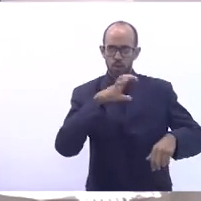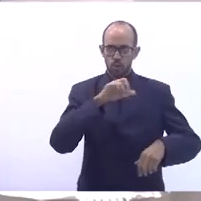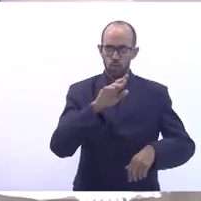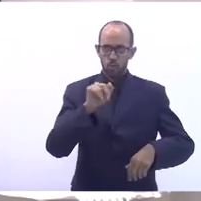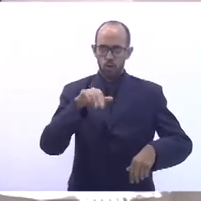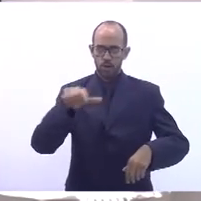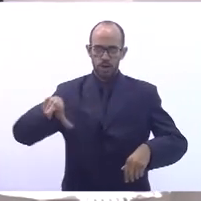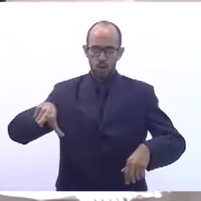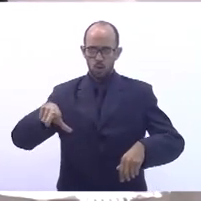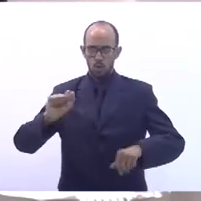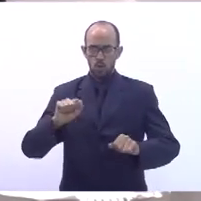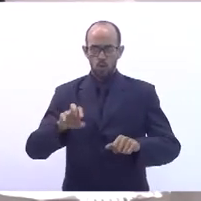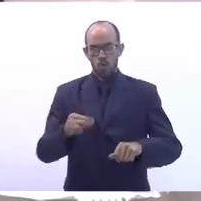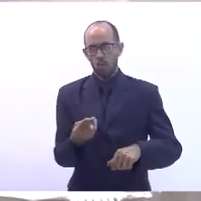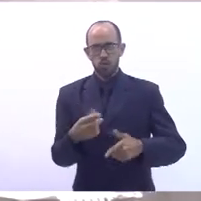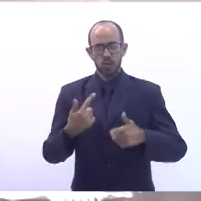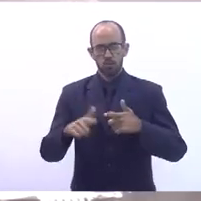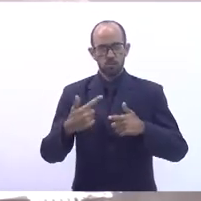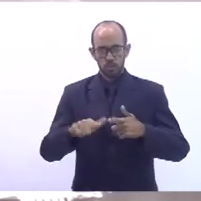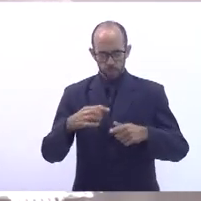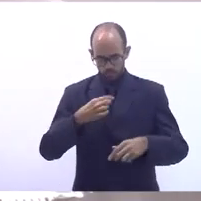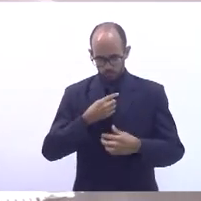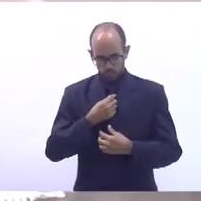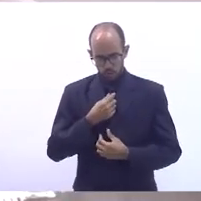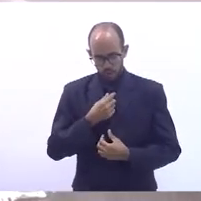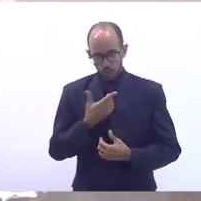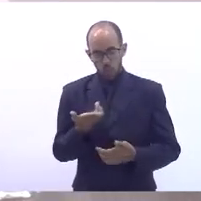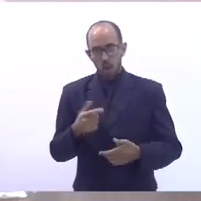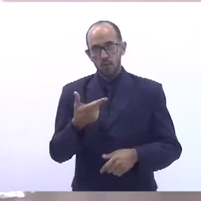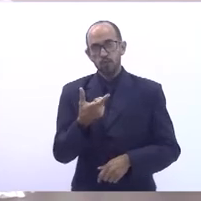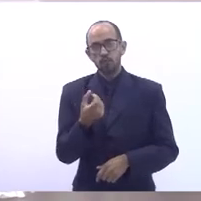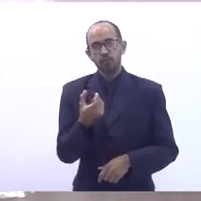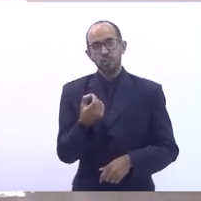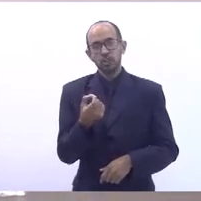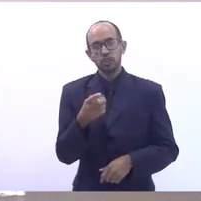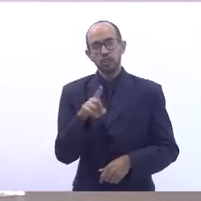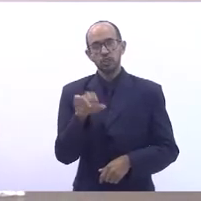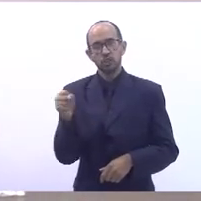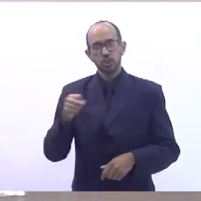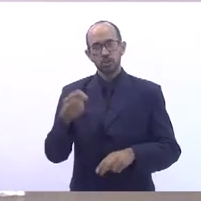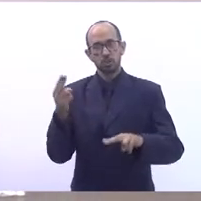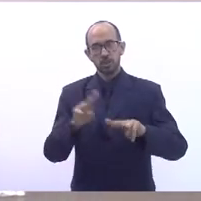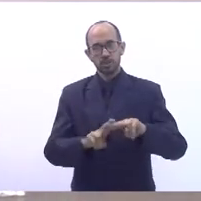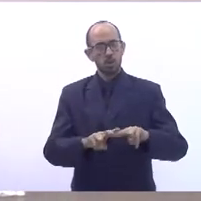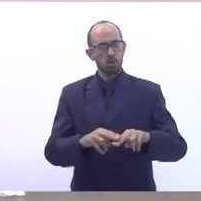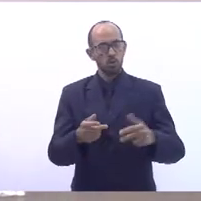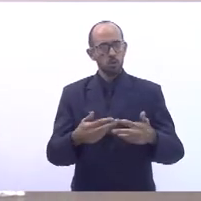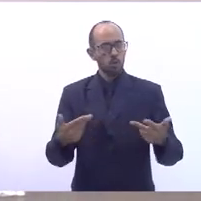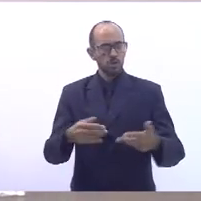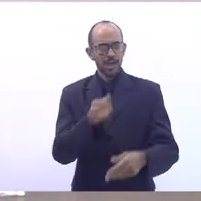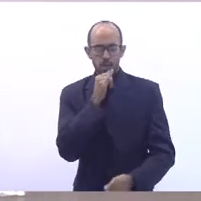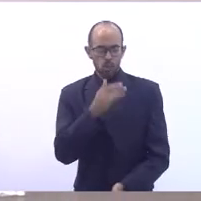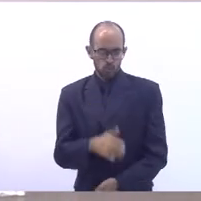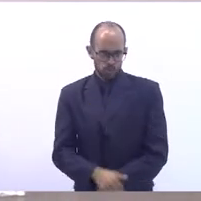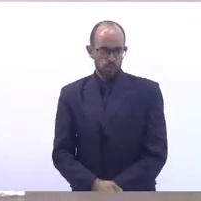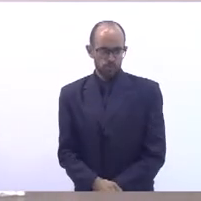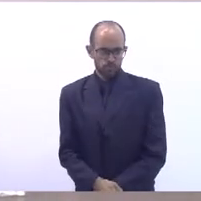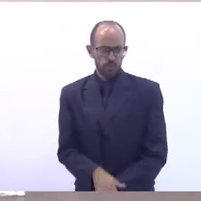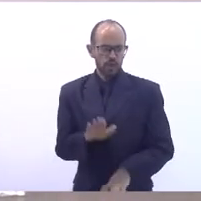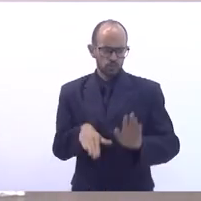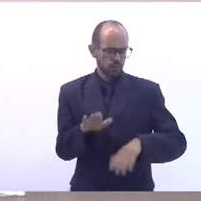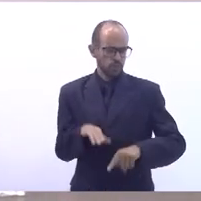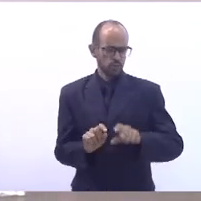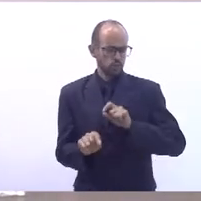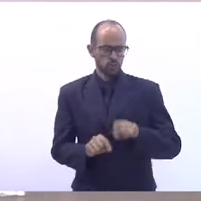desamarrado faltavam botão aqui 20 dias de prisão administrativa por motivo fútil tenho muitas vezes